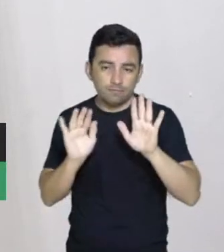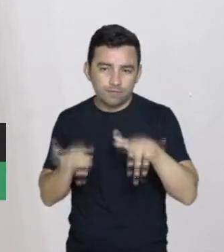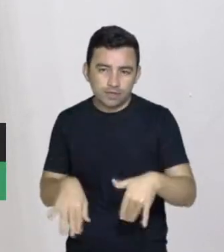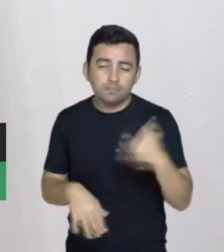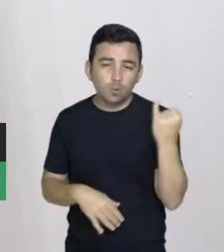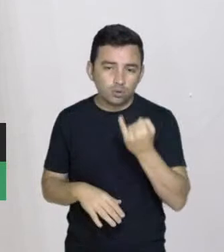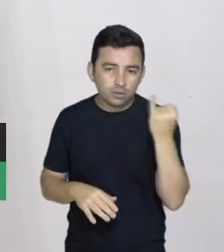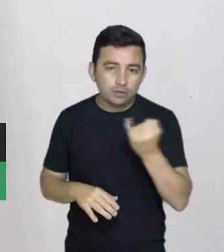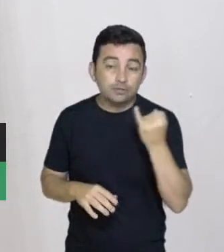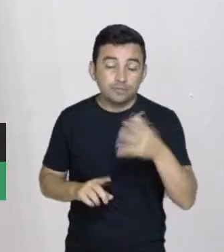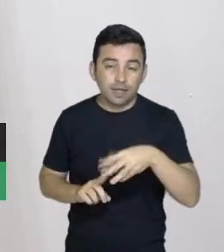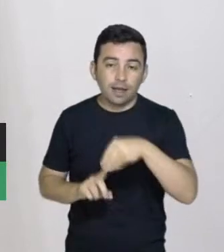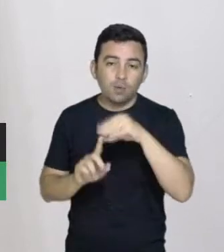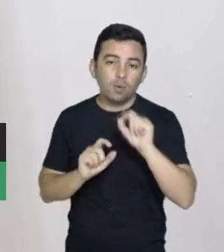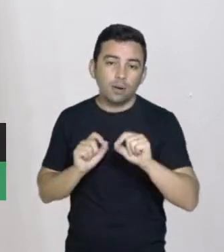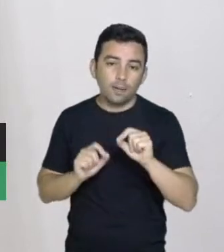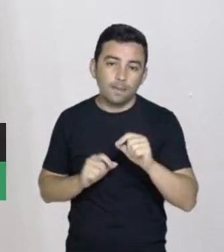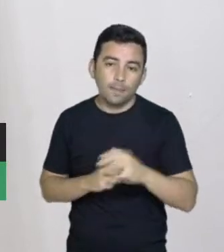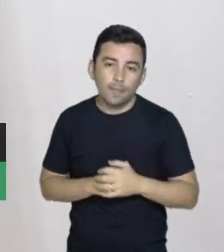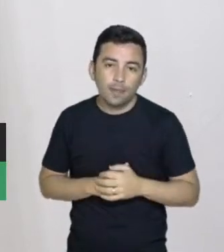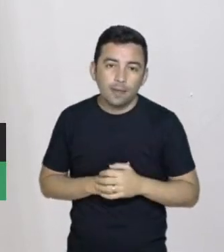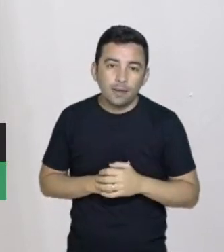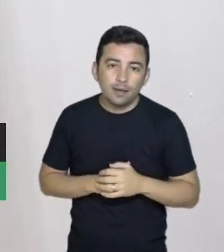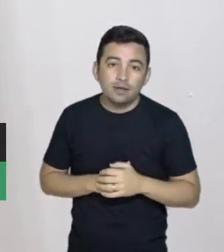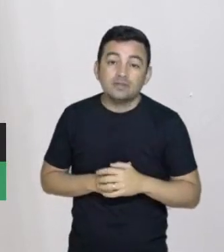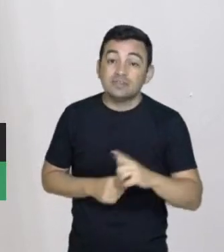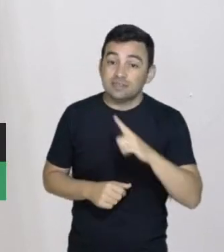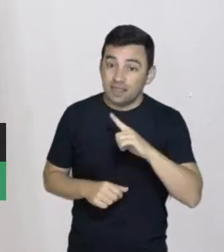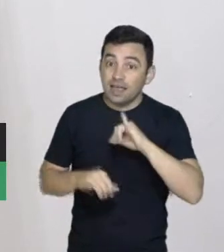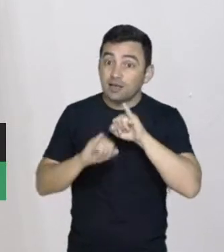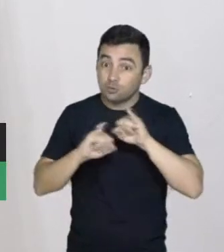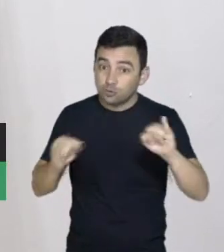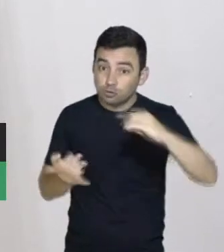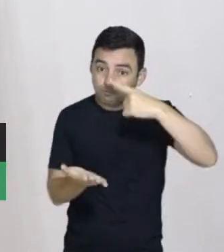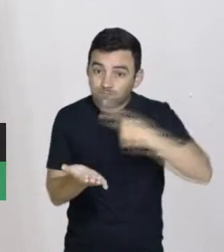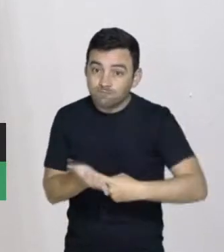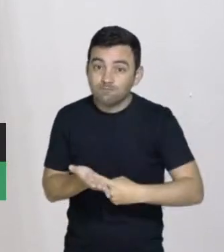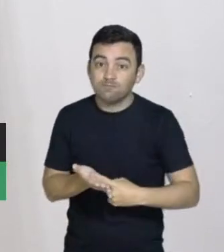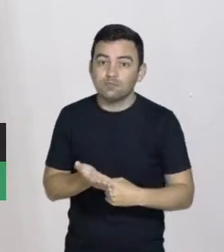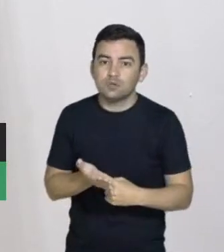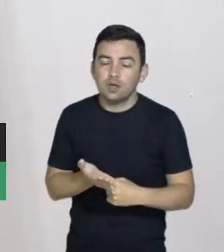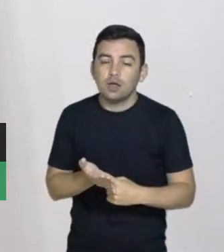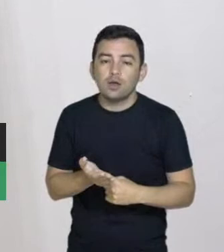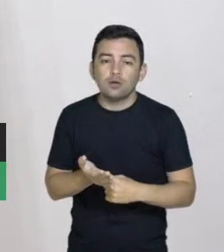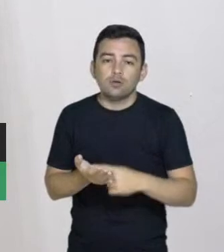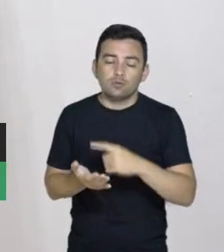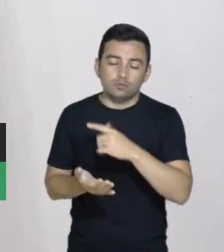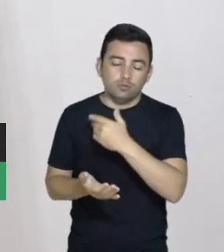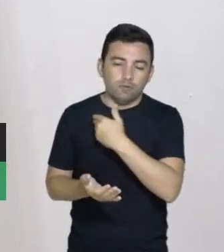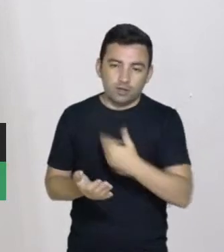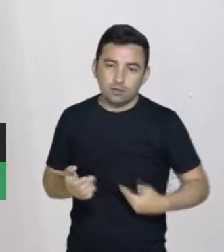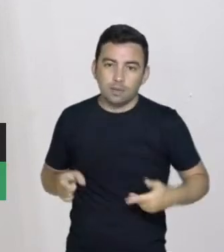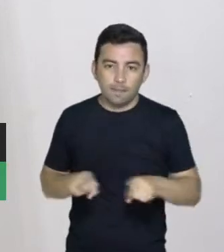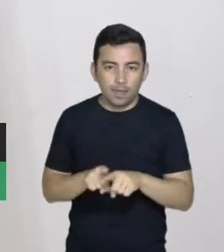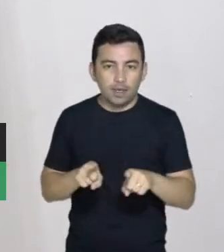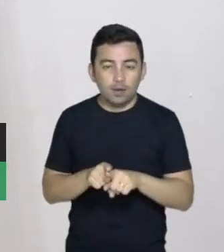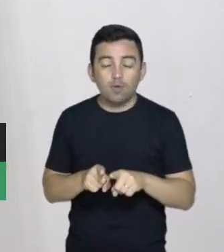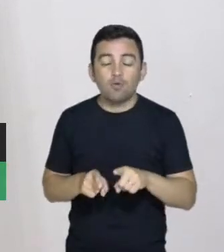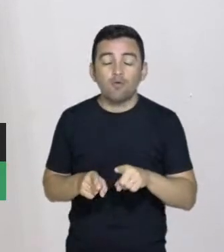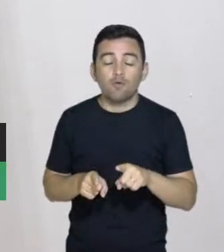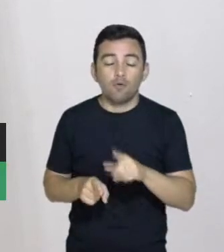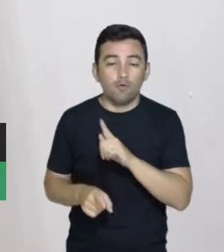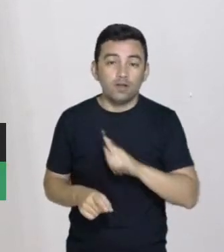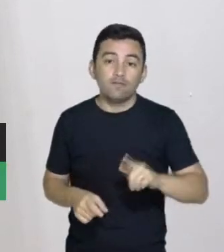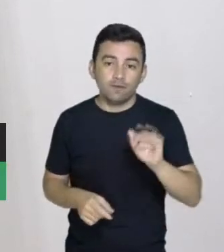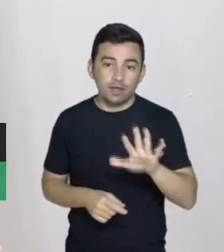destacar, deputado Pepe Colasso, tivemos a notícia do acordo entre o Estado de Santa Catarina e a União no sentido da compensação da